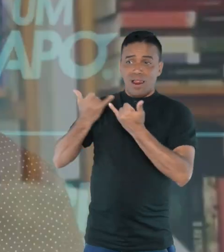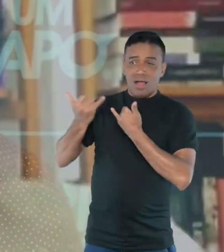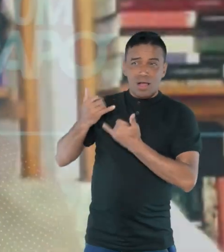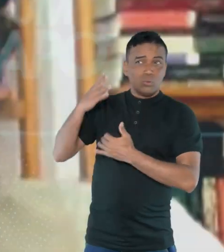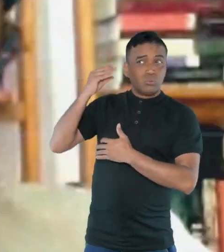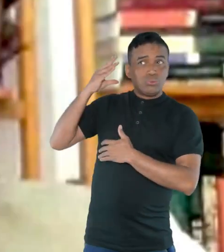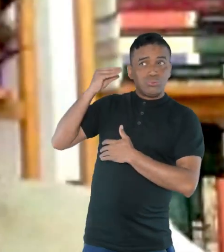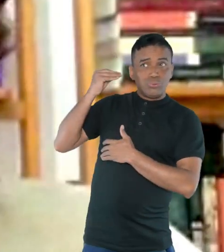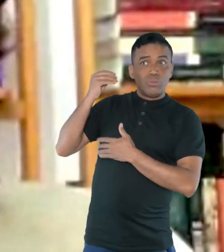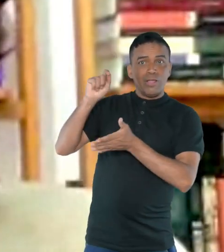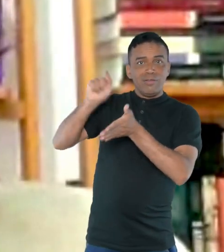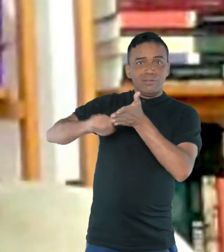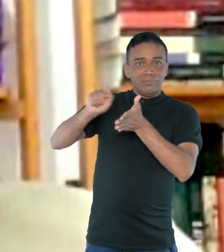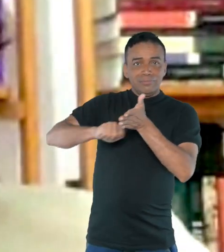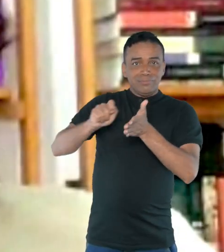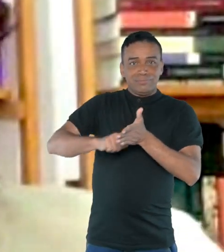dizer?